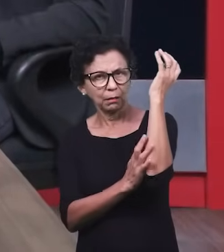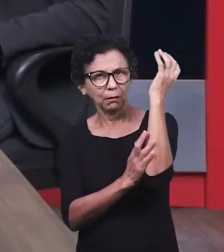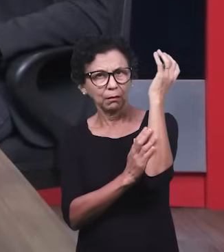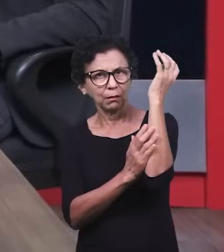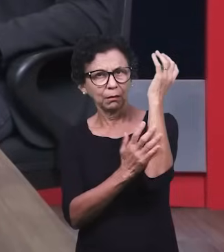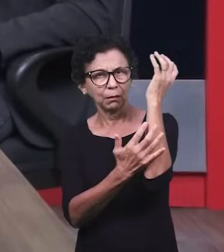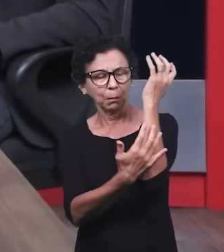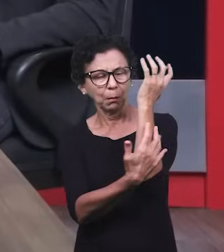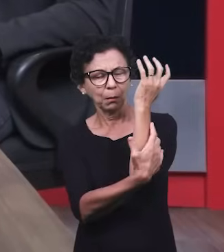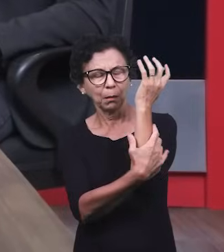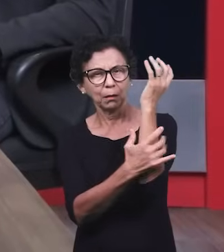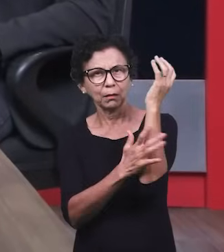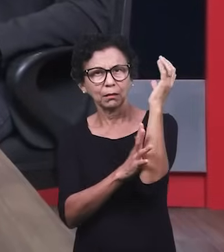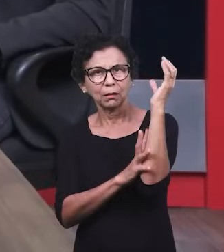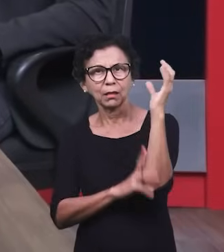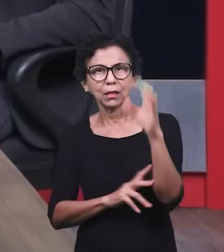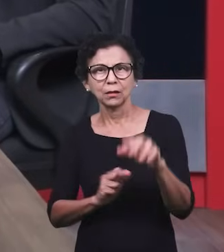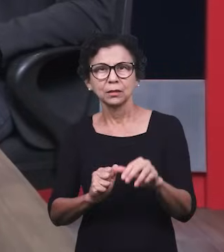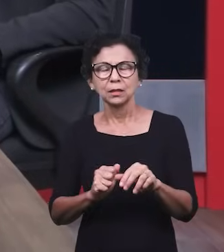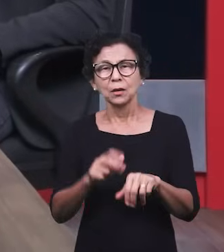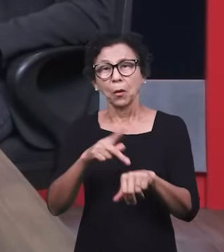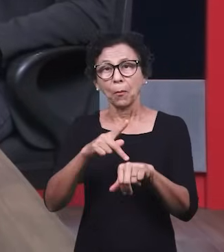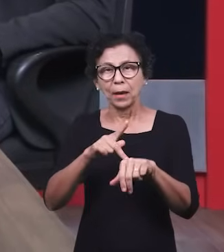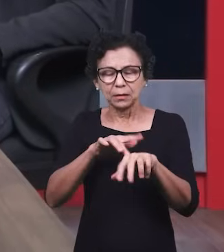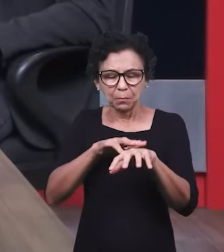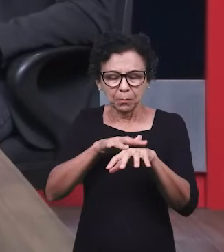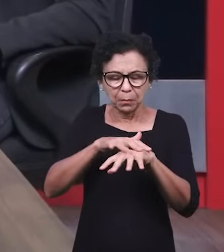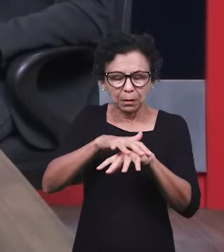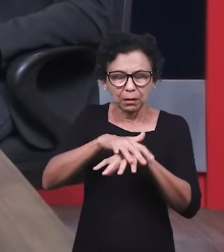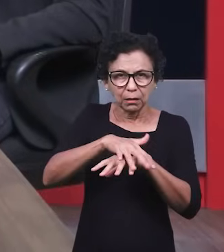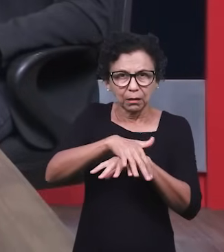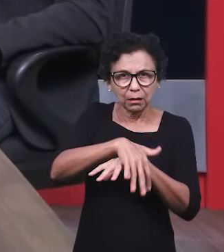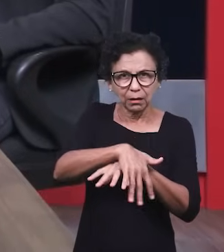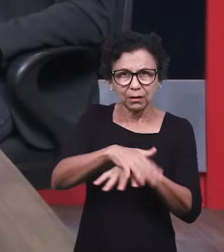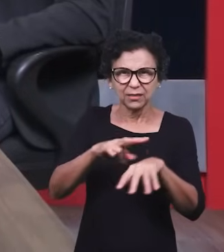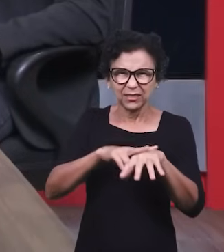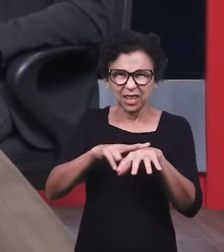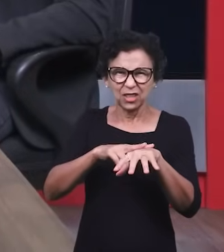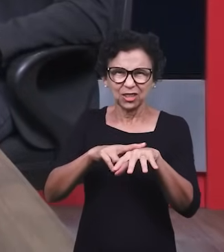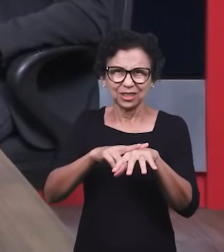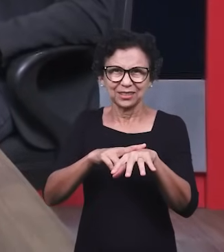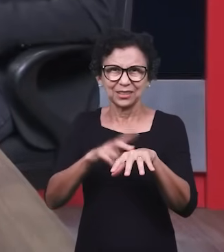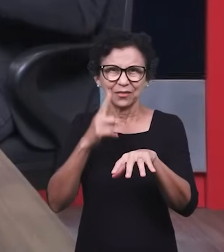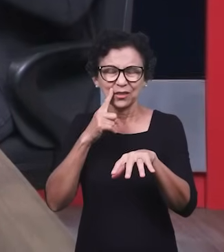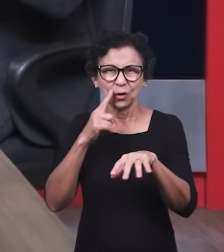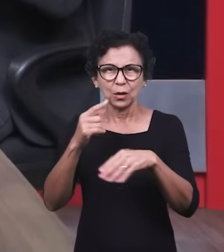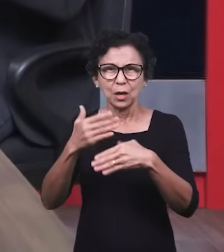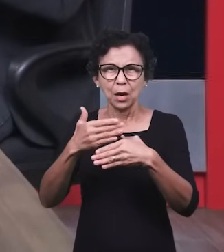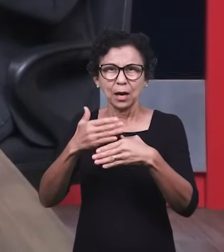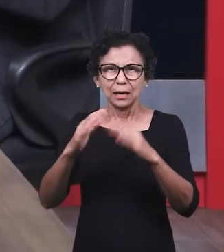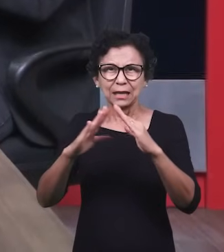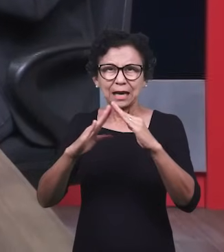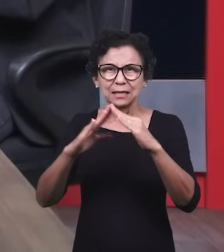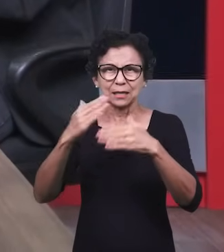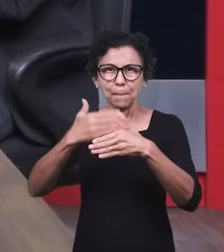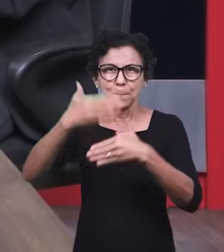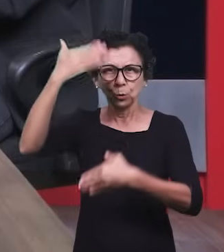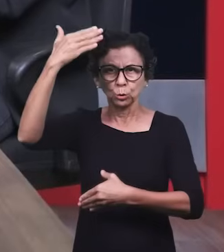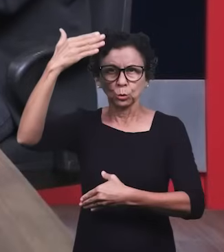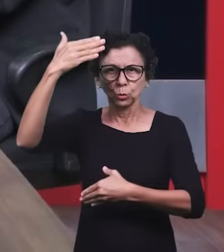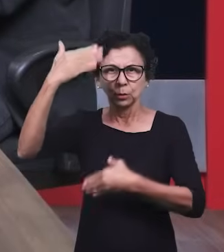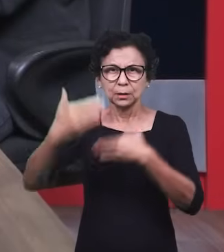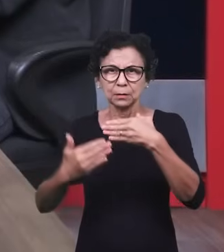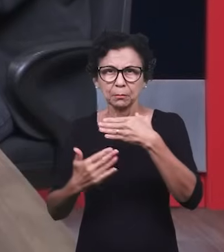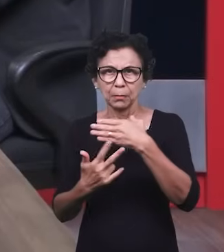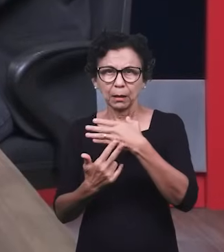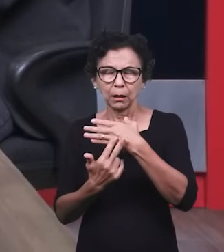E às vezes em muro de casa são plantas bem mais simples n elas nem digamos nem órgãos verdadeiros elas possuem el